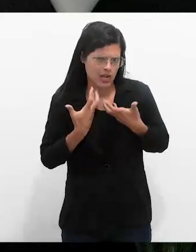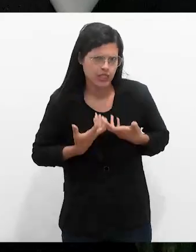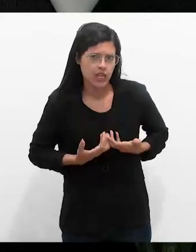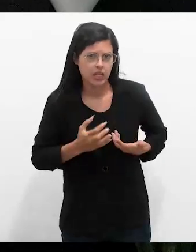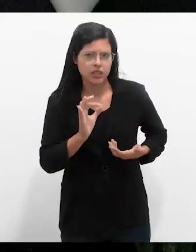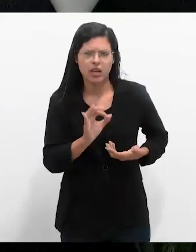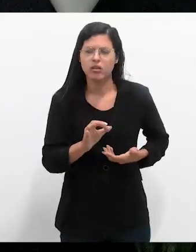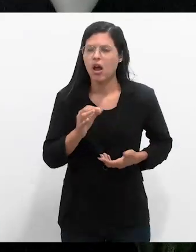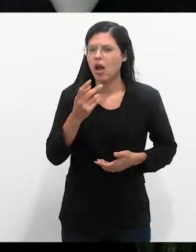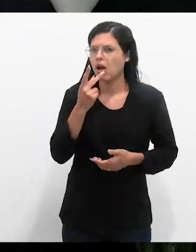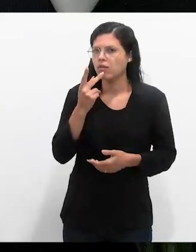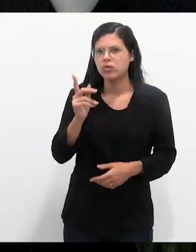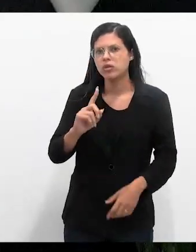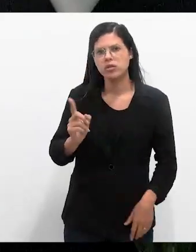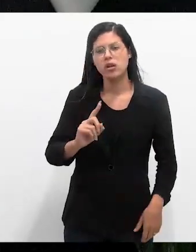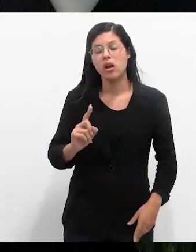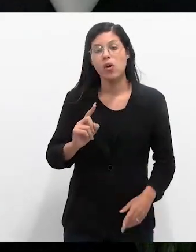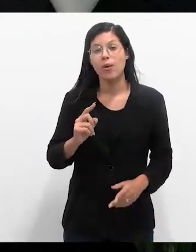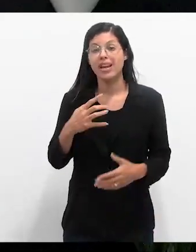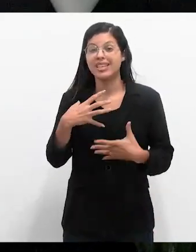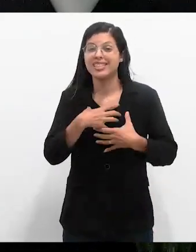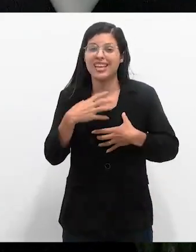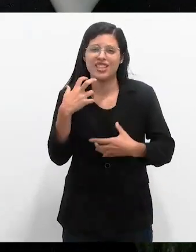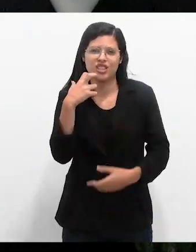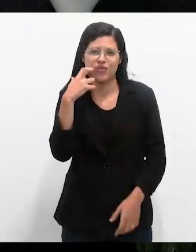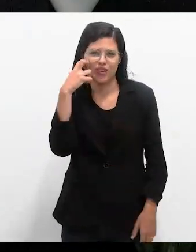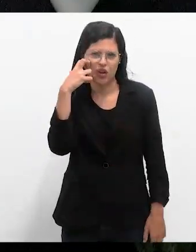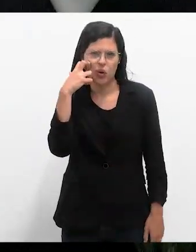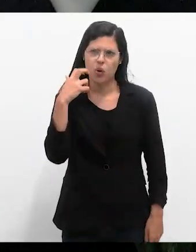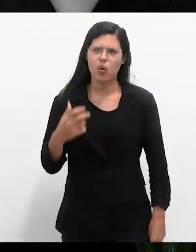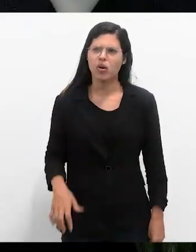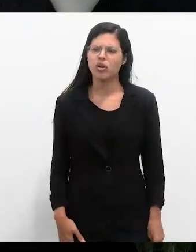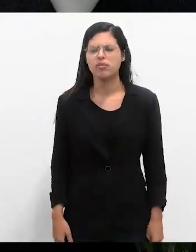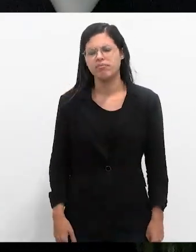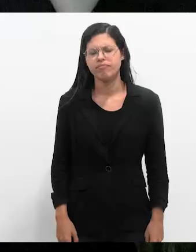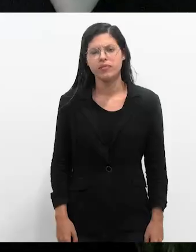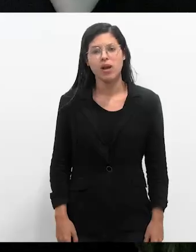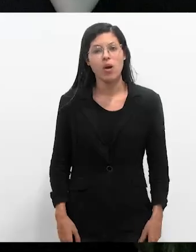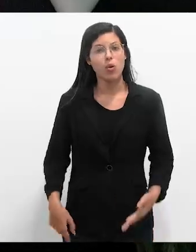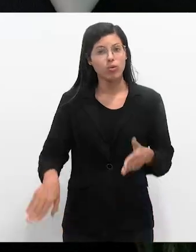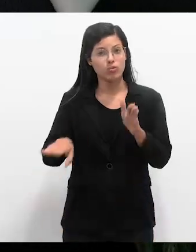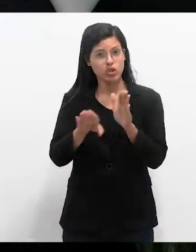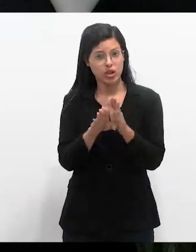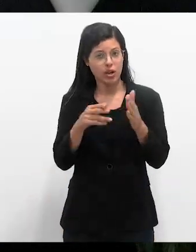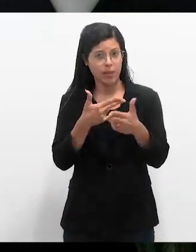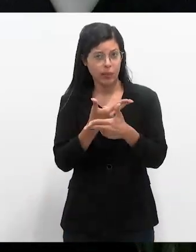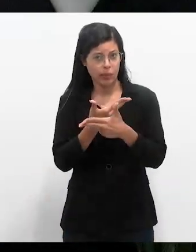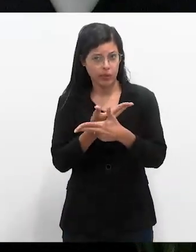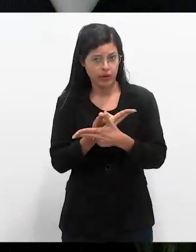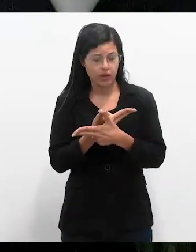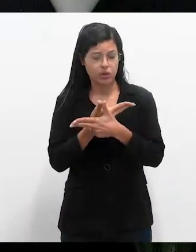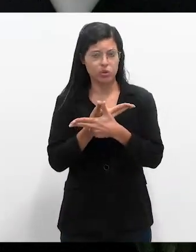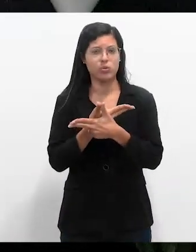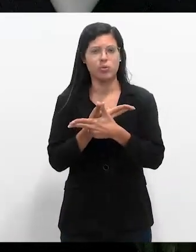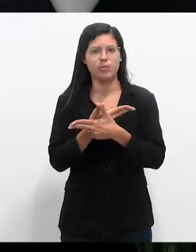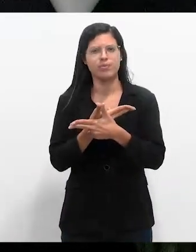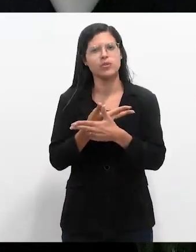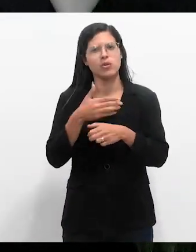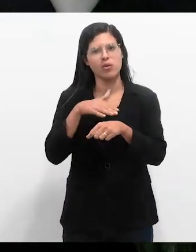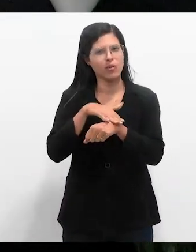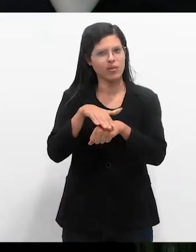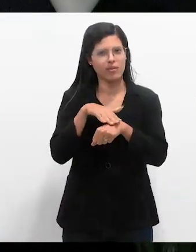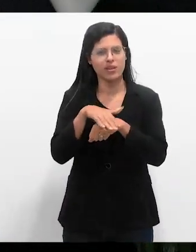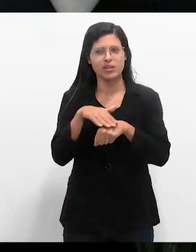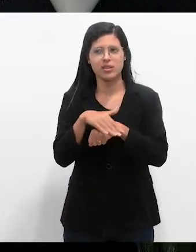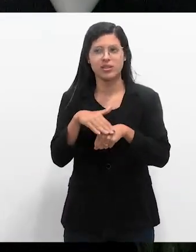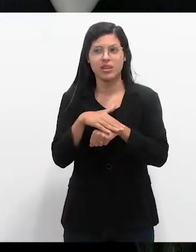Aí ela falou, não, ele fica um pouco constrangido. Eu falei, constrangido? Aí, quando chegamos no Cristo,